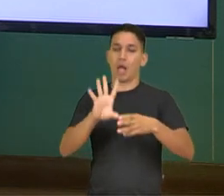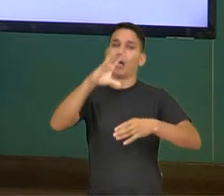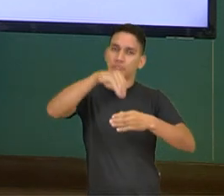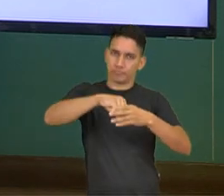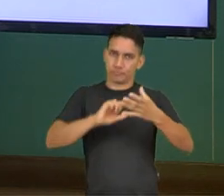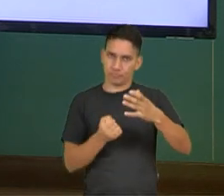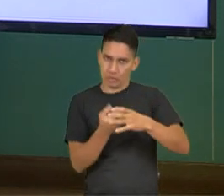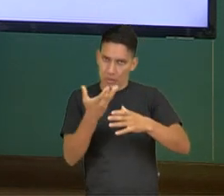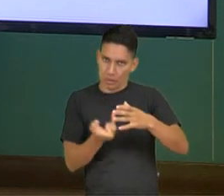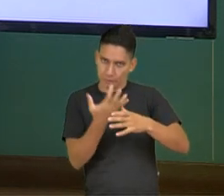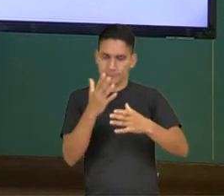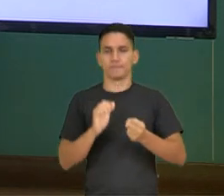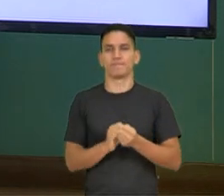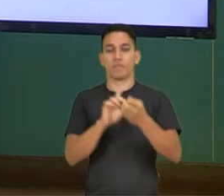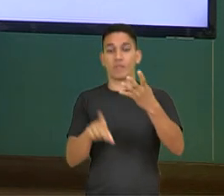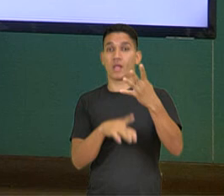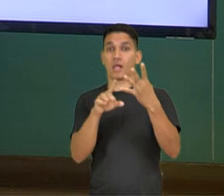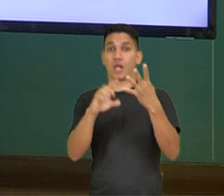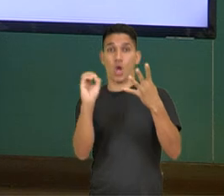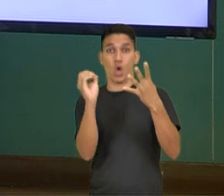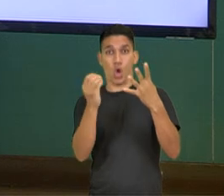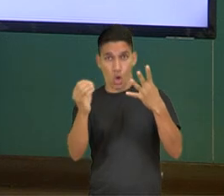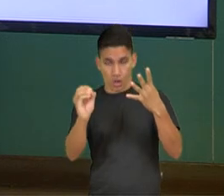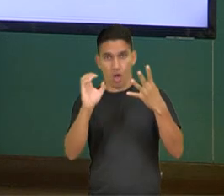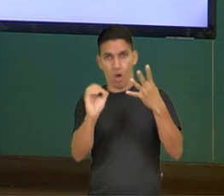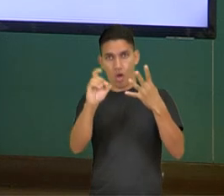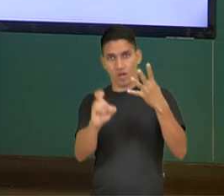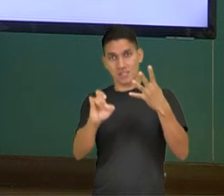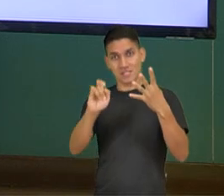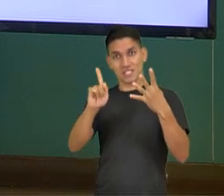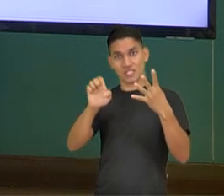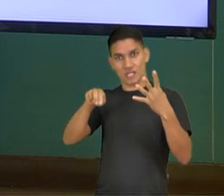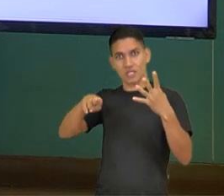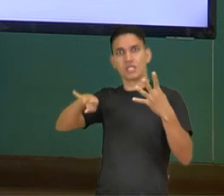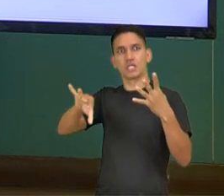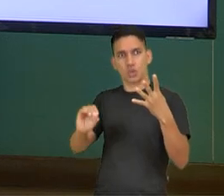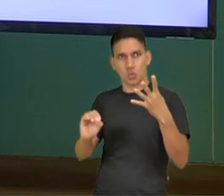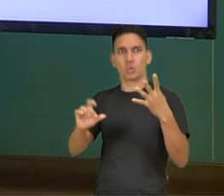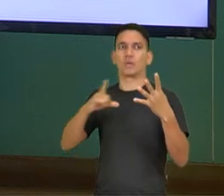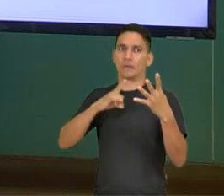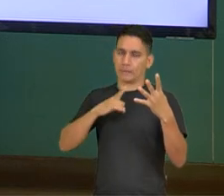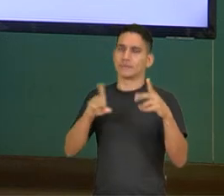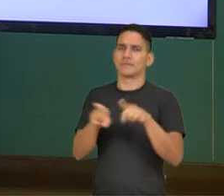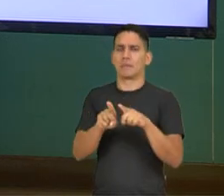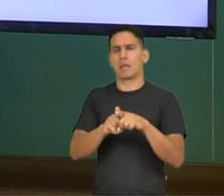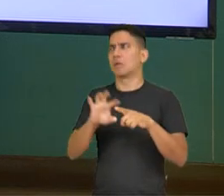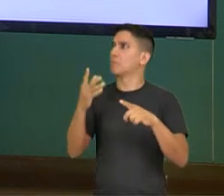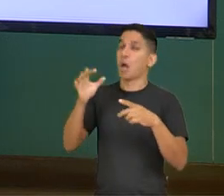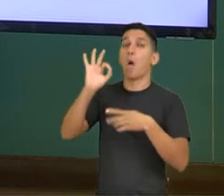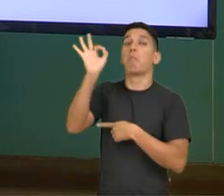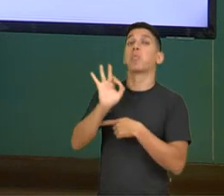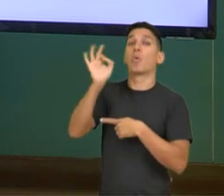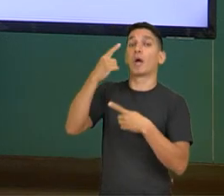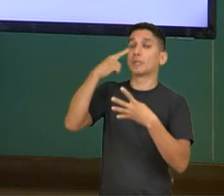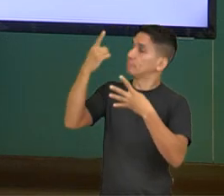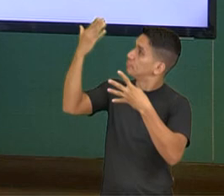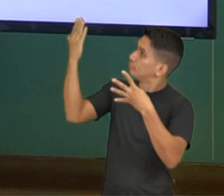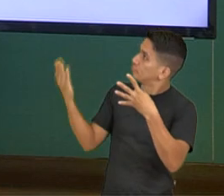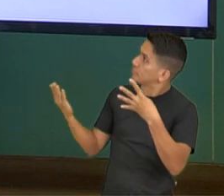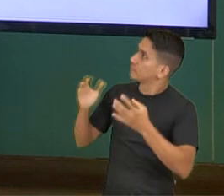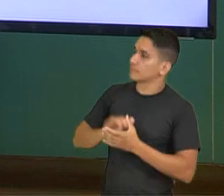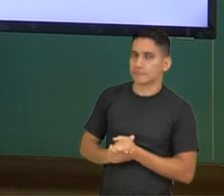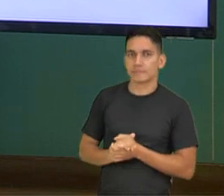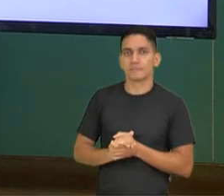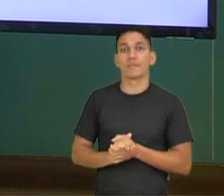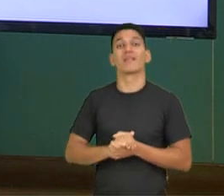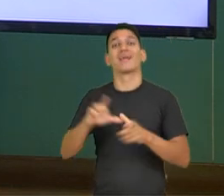O oxigênio, em 4%, o enxofre até 5%, o hidrogênio de 10% a 15%, o nitrogênio